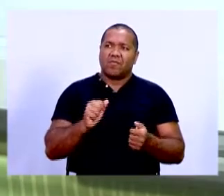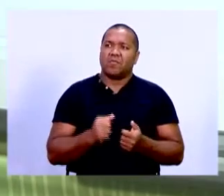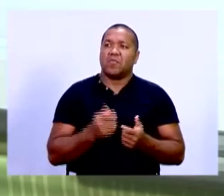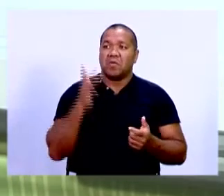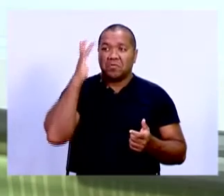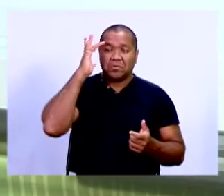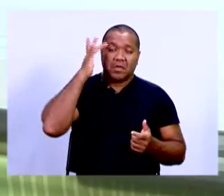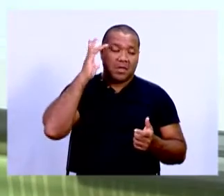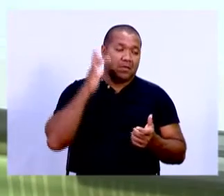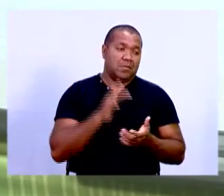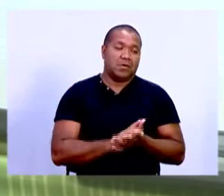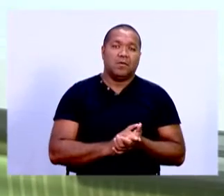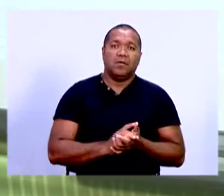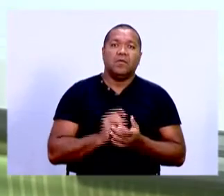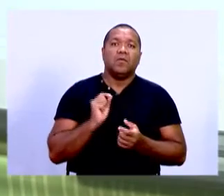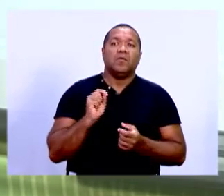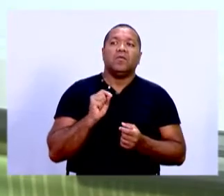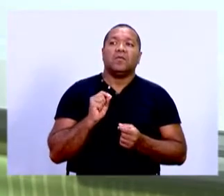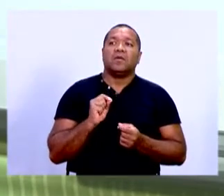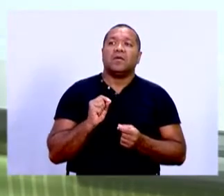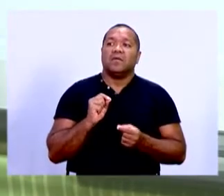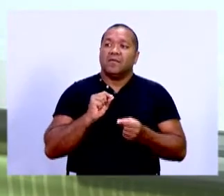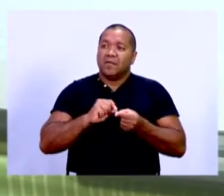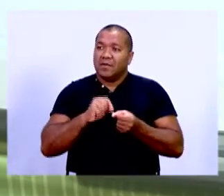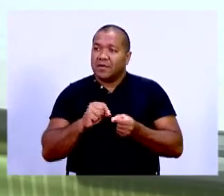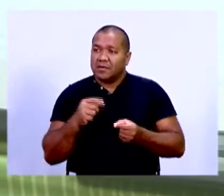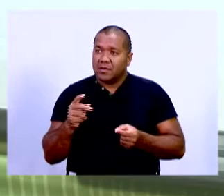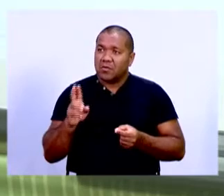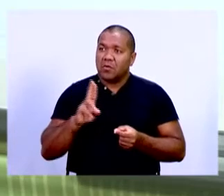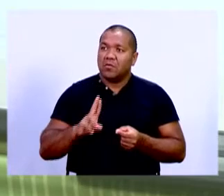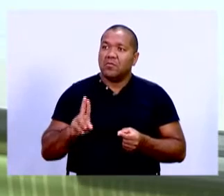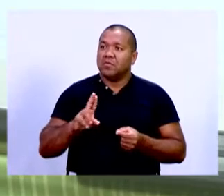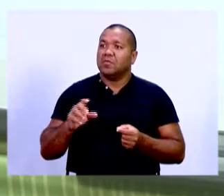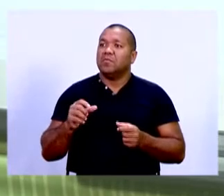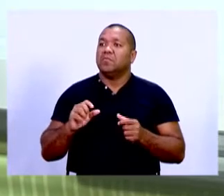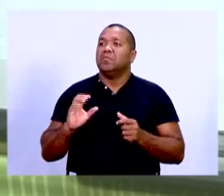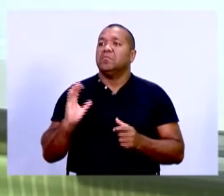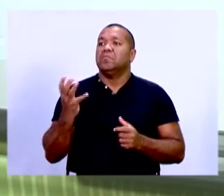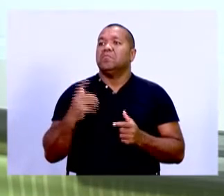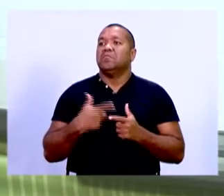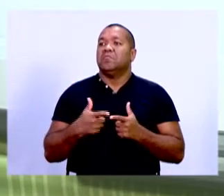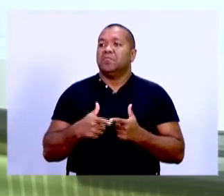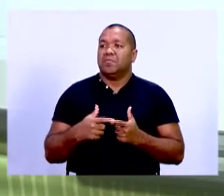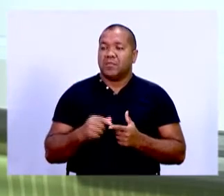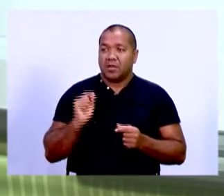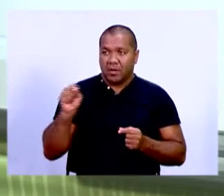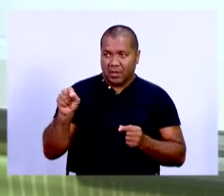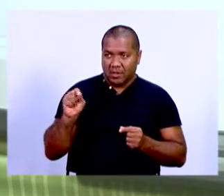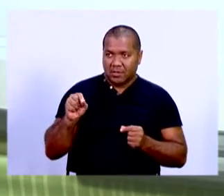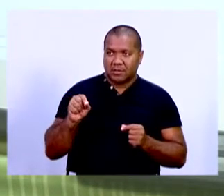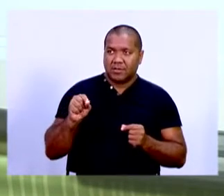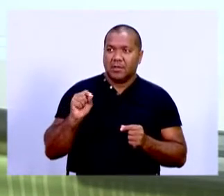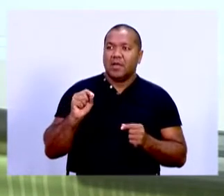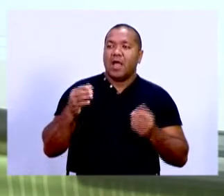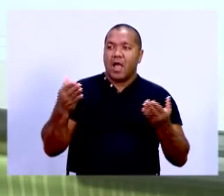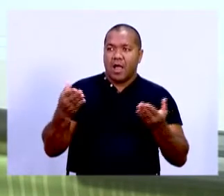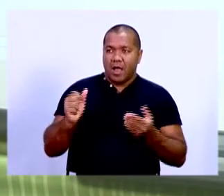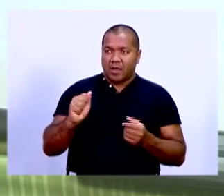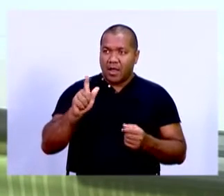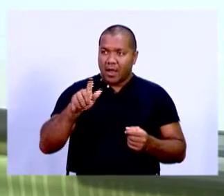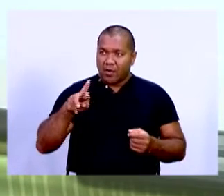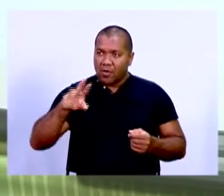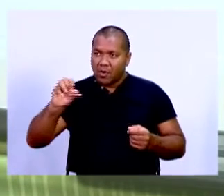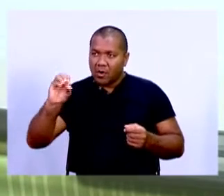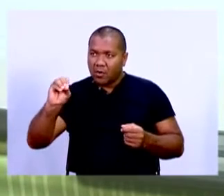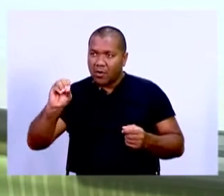ele não sabe o que ele pode fazer para arrumar aquilo ali. Então, essa aplicação, o Agora OS,